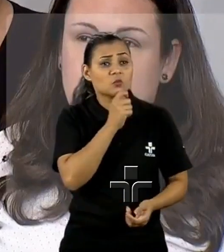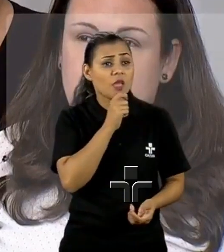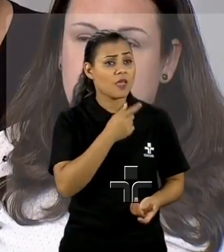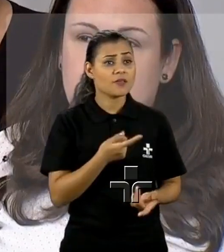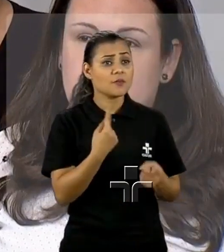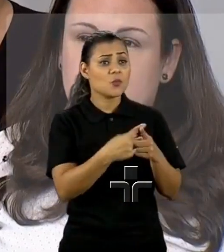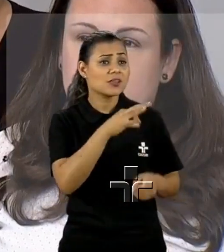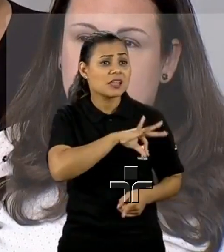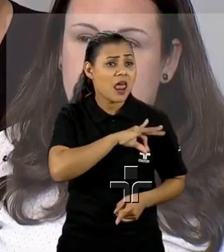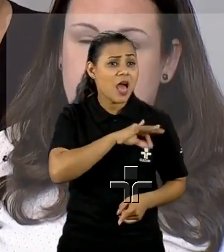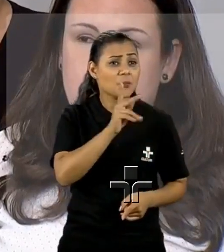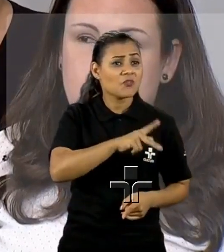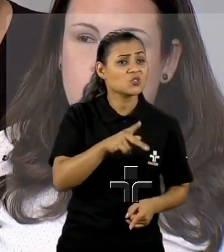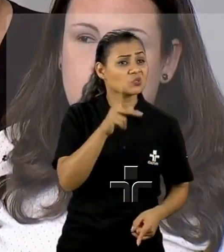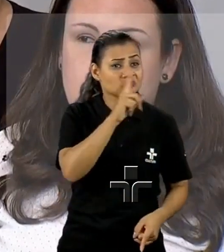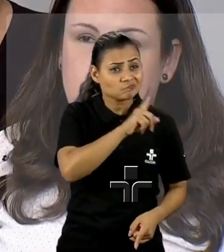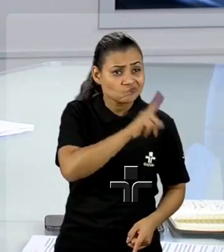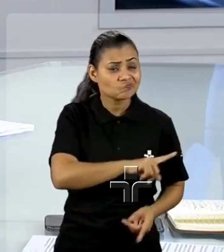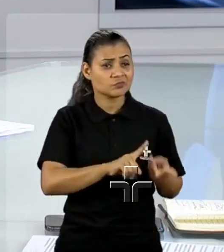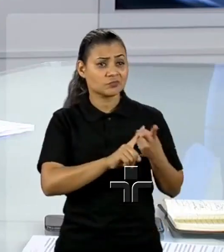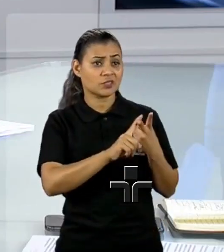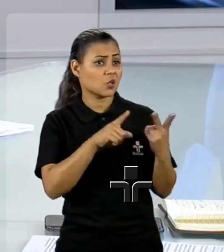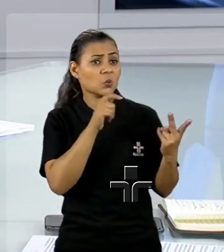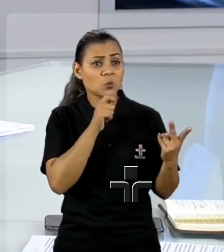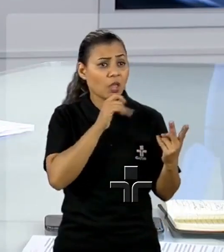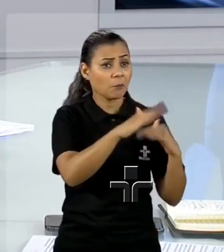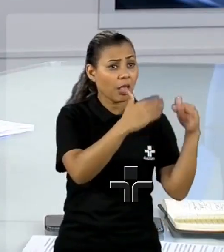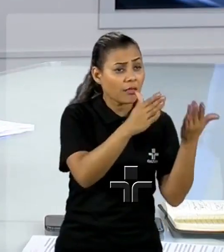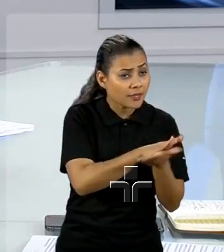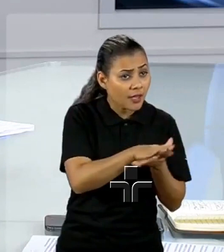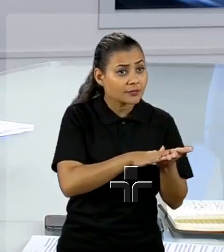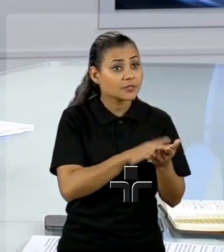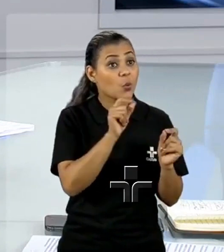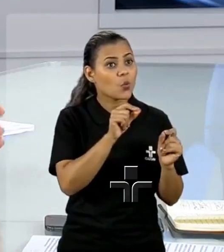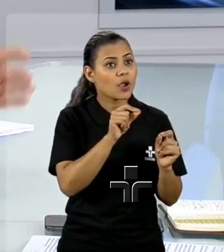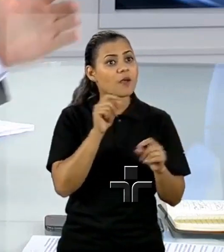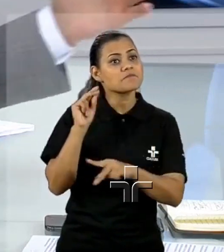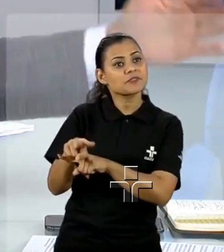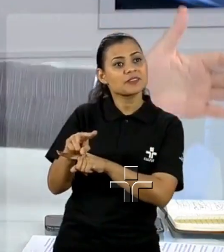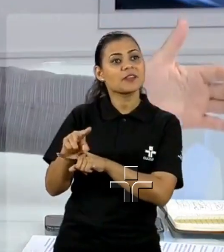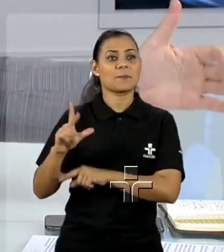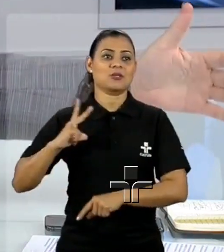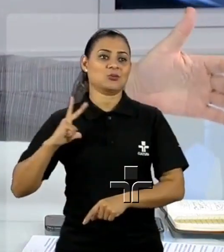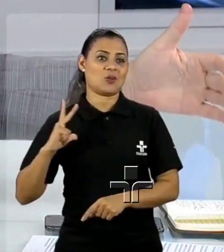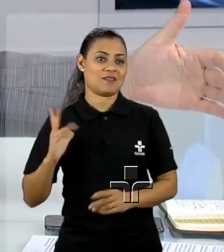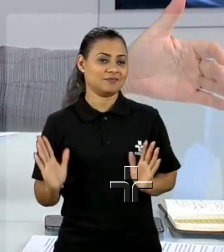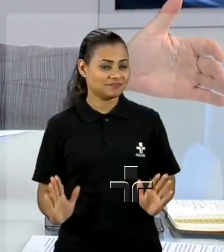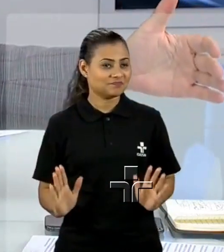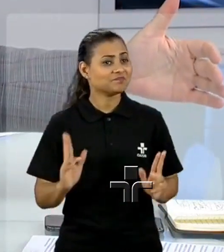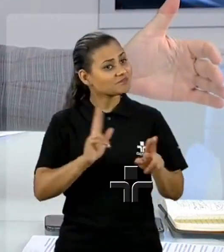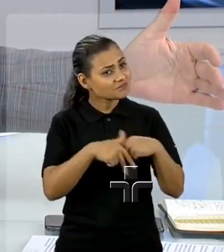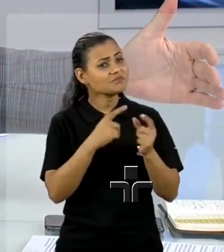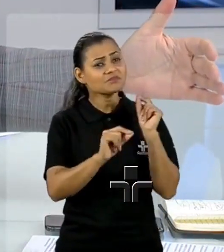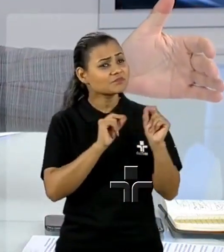tem salários, não tem carreira. Então, eles vão aonde? Eles vão alimentar o sistema privado. E aí os egressos, o grosso dos